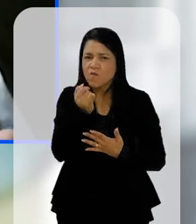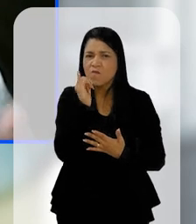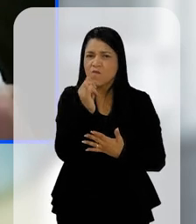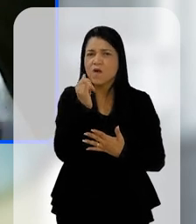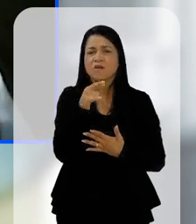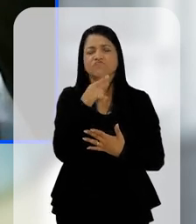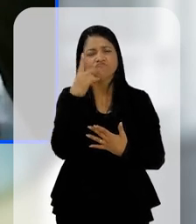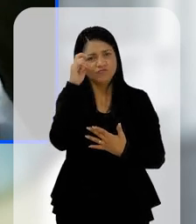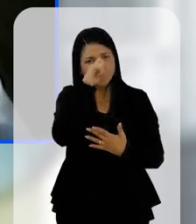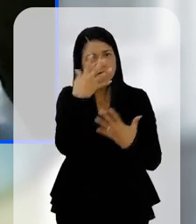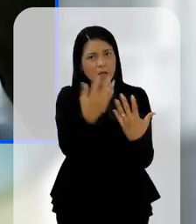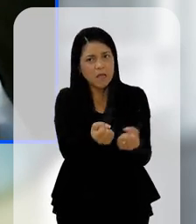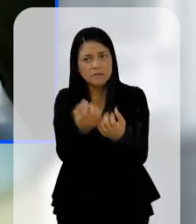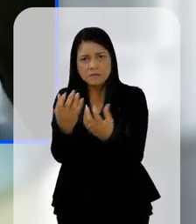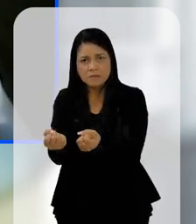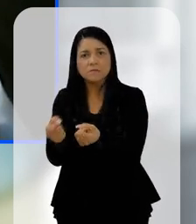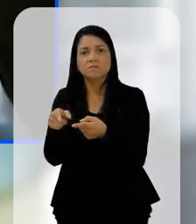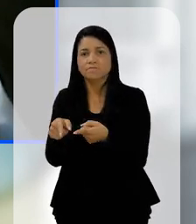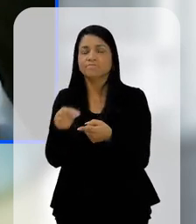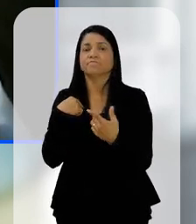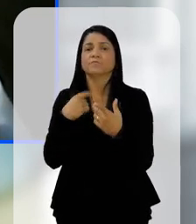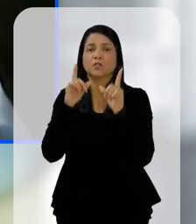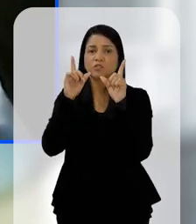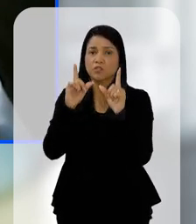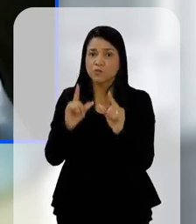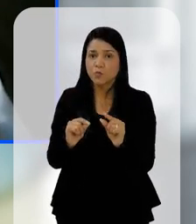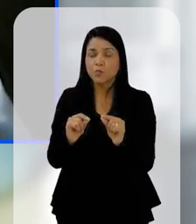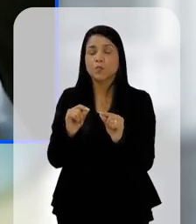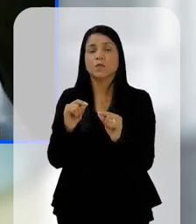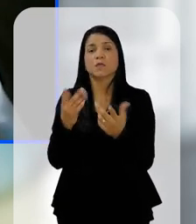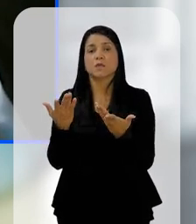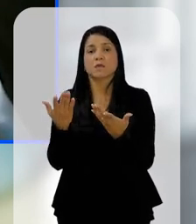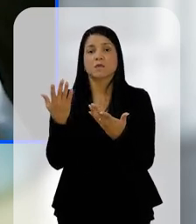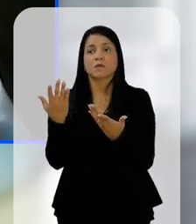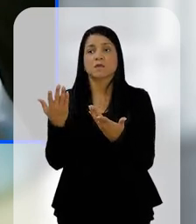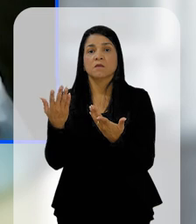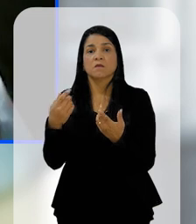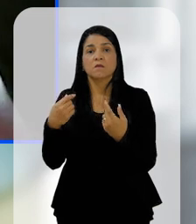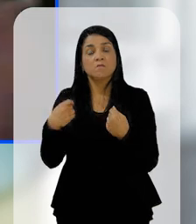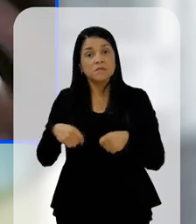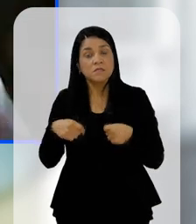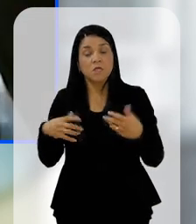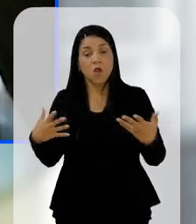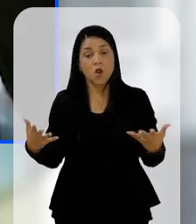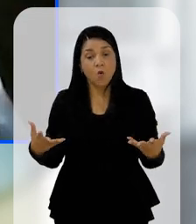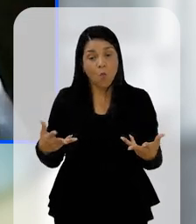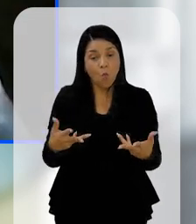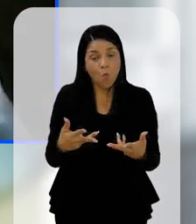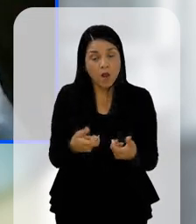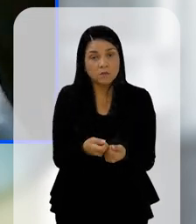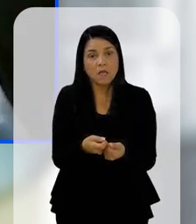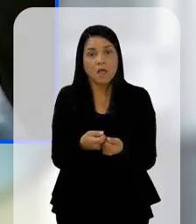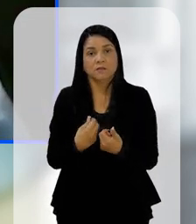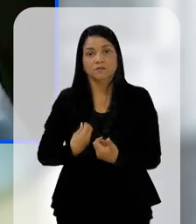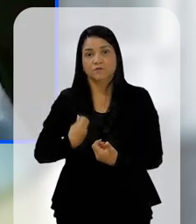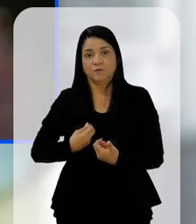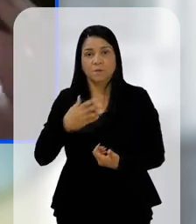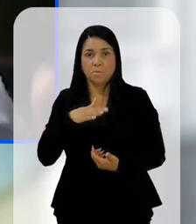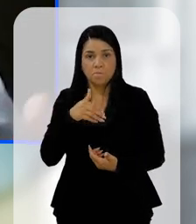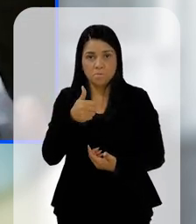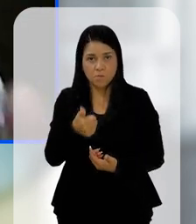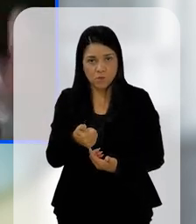gente não ia diminuir o nosso desenvolvimento, nem a inclusão das pessoas, íamos ter uma qualidade diferente,